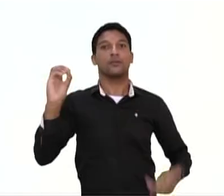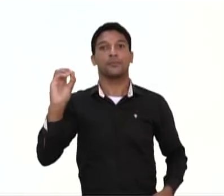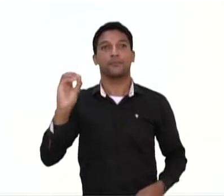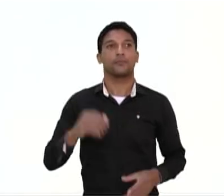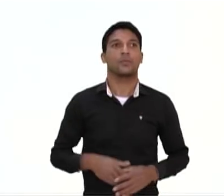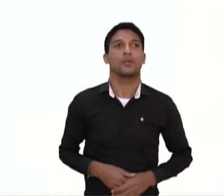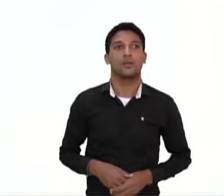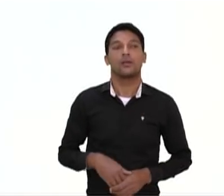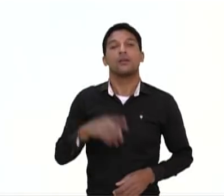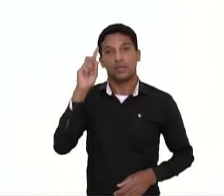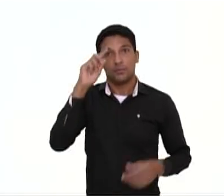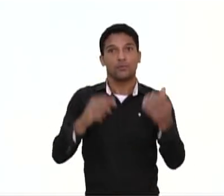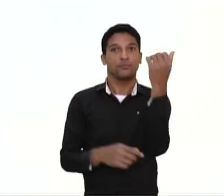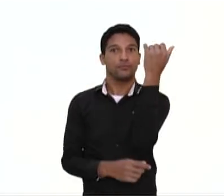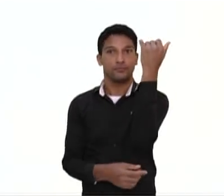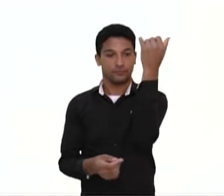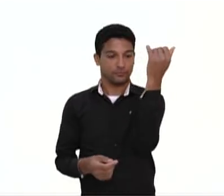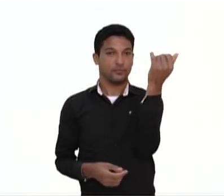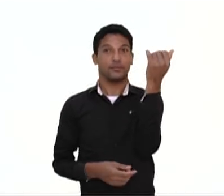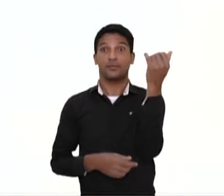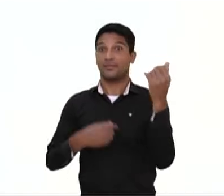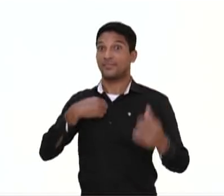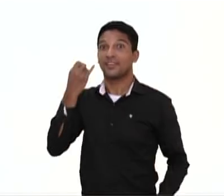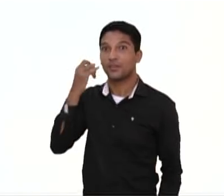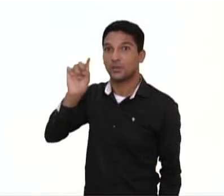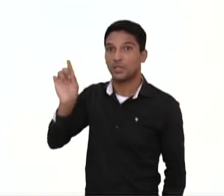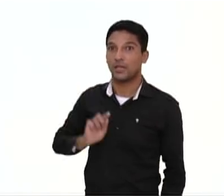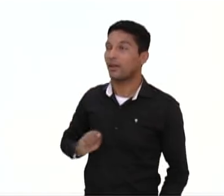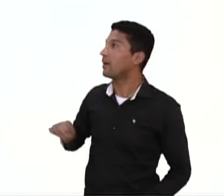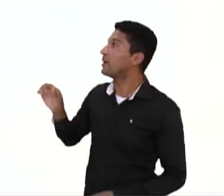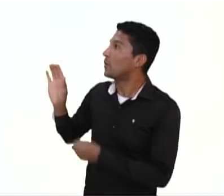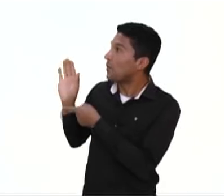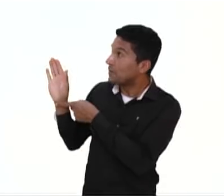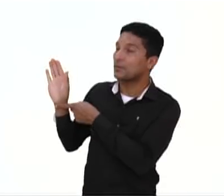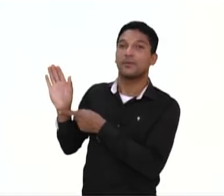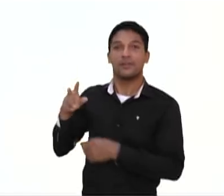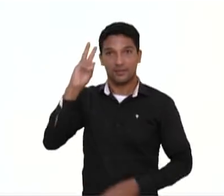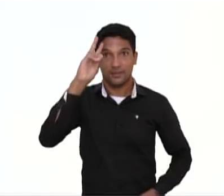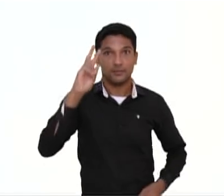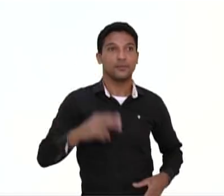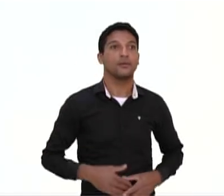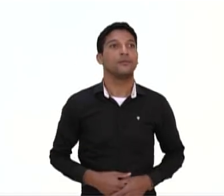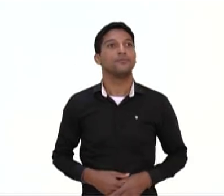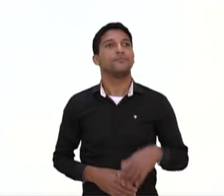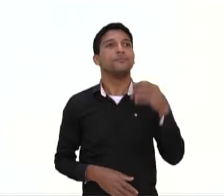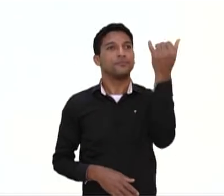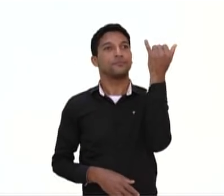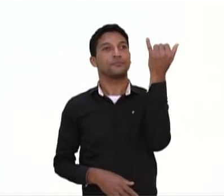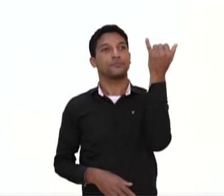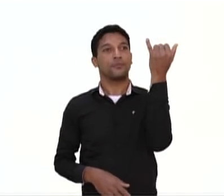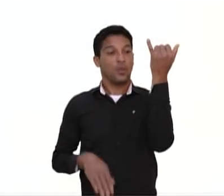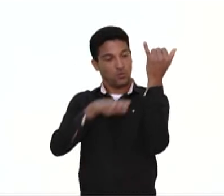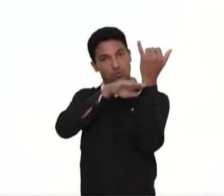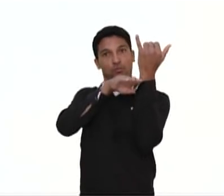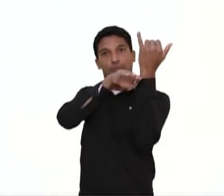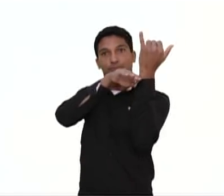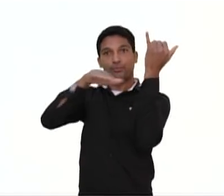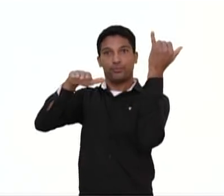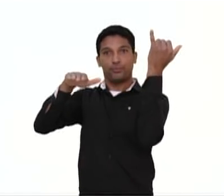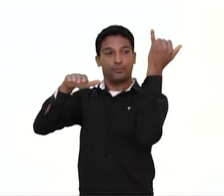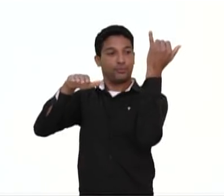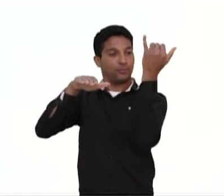quadrática, lembra lá o nome, né? O Isaías até nos ajudou. O gráfico da função quadrática é uma curva